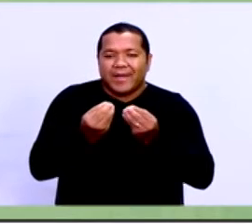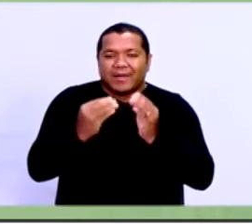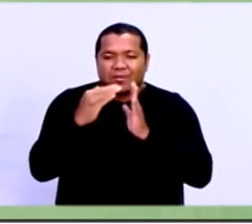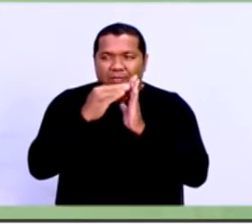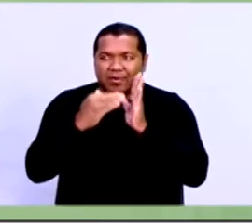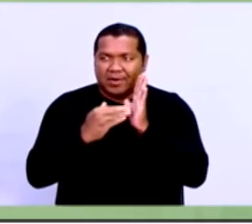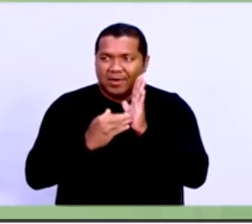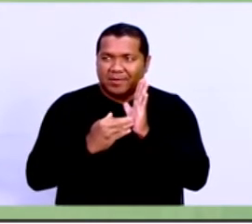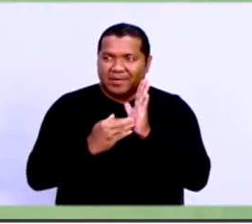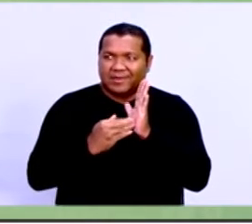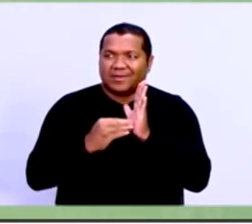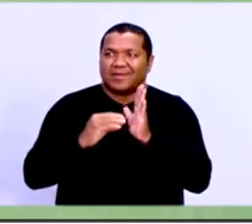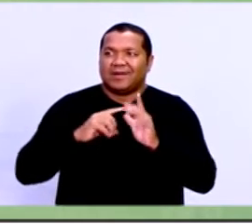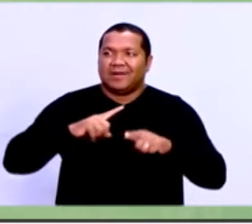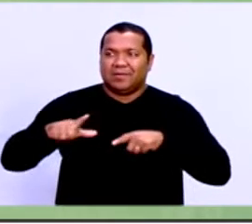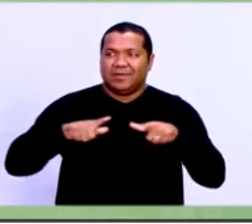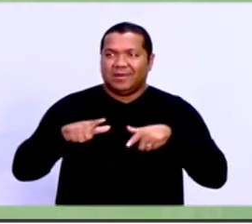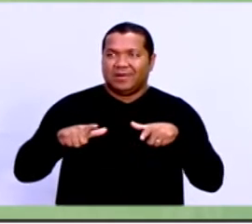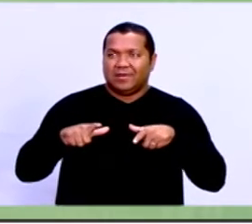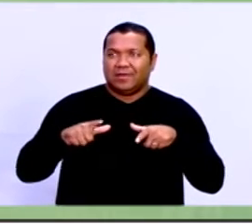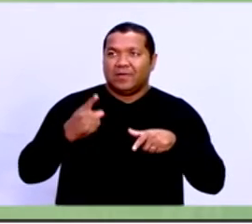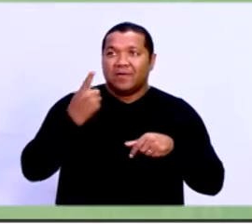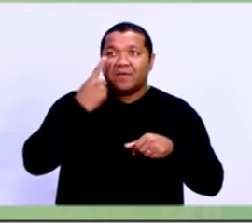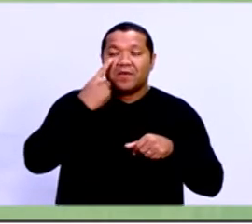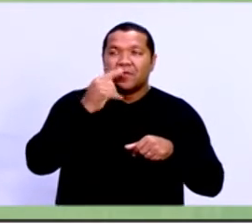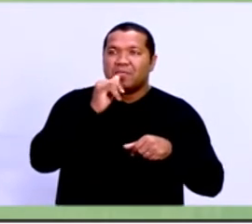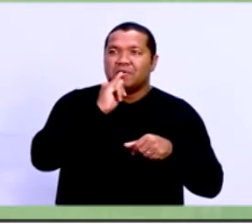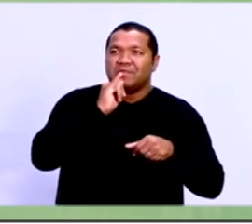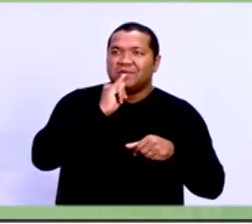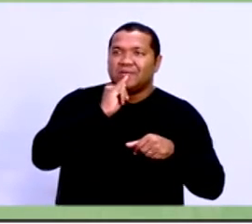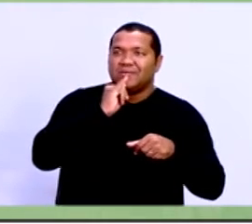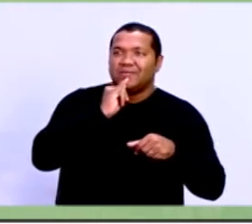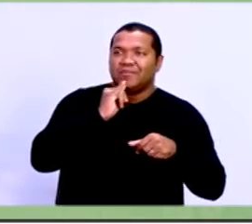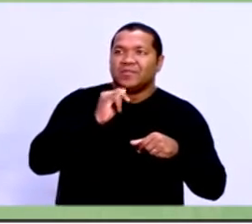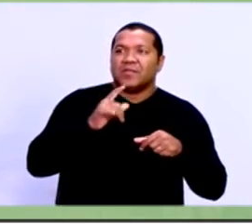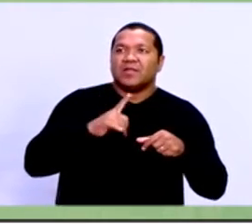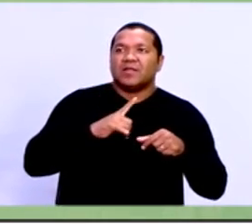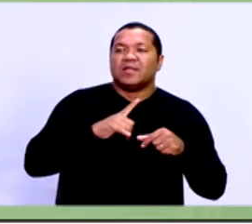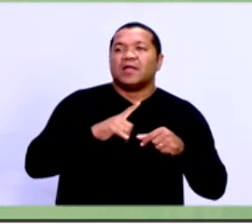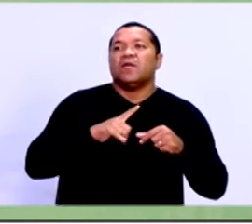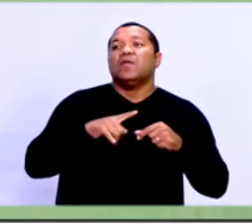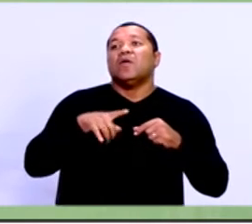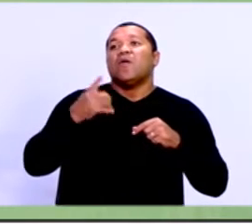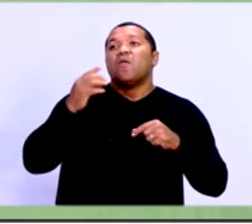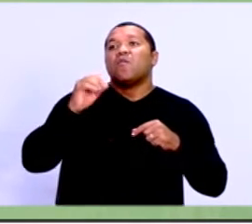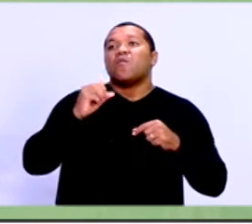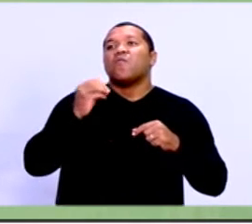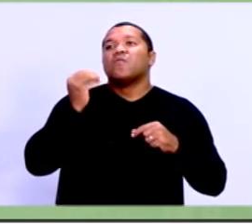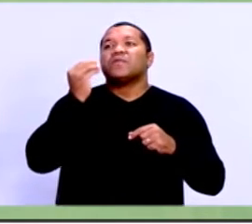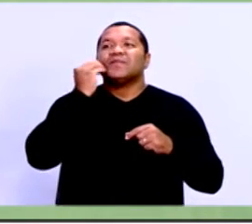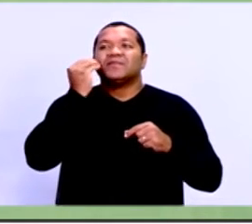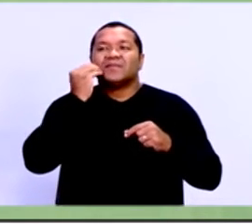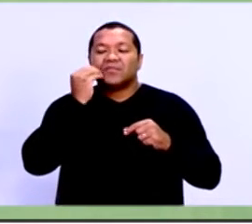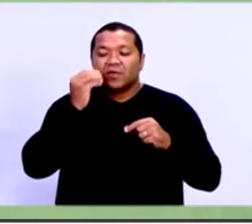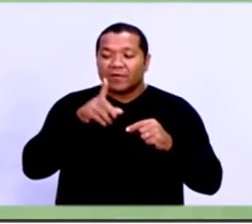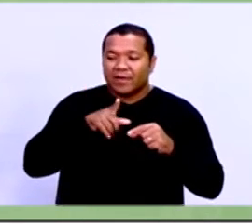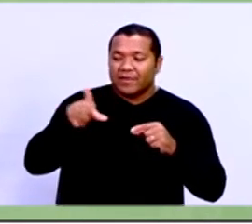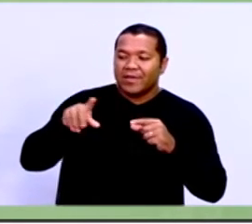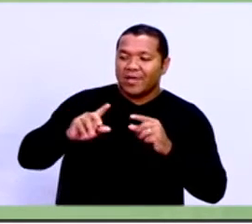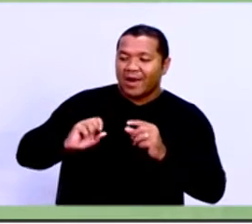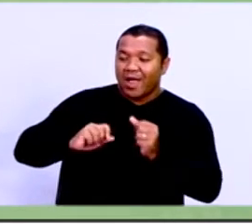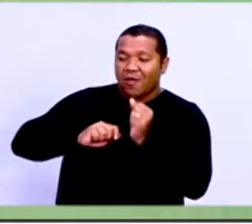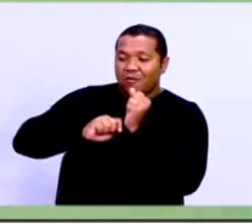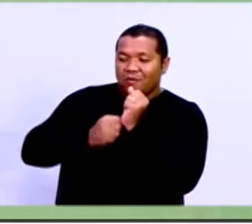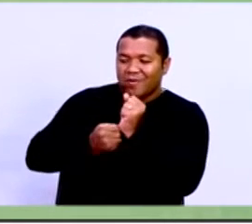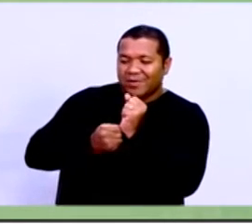slide ou como ele funciona o testador tenha acesso ao código fonte da aplicação ele vai passar